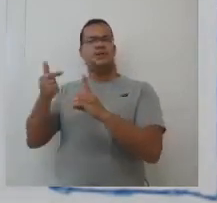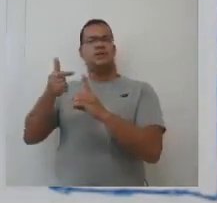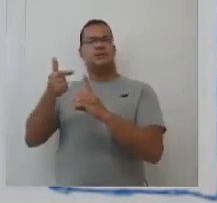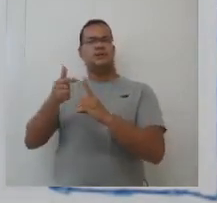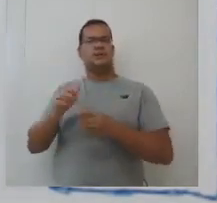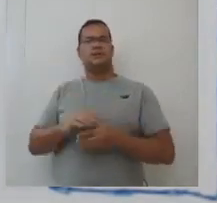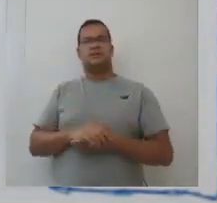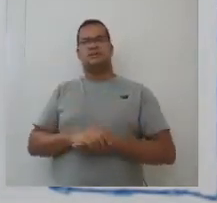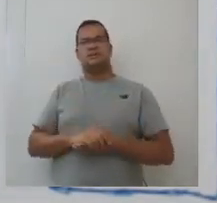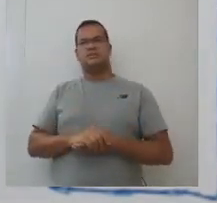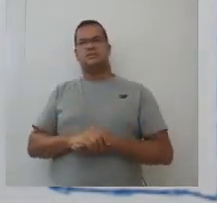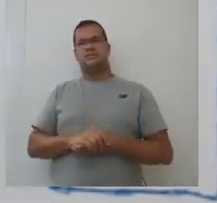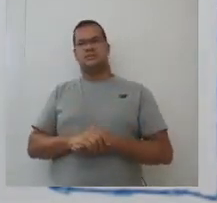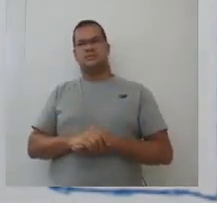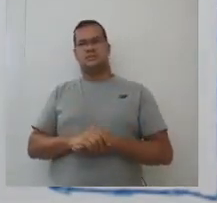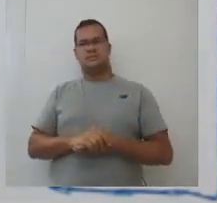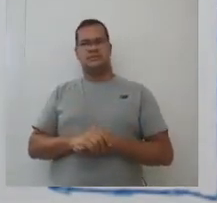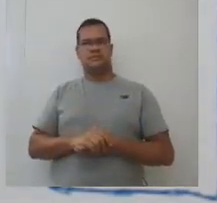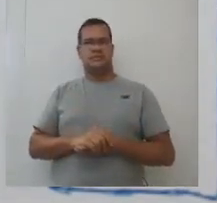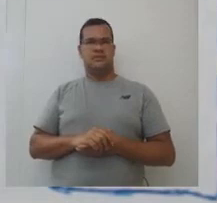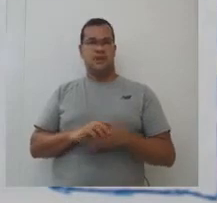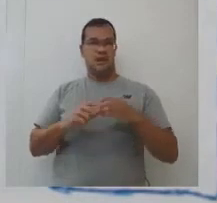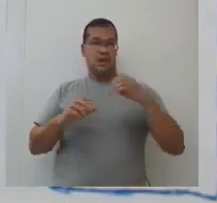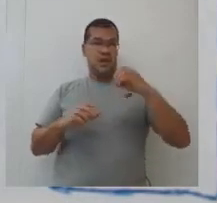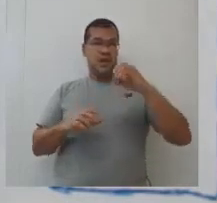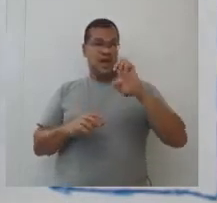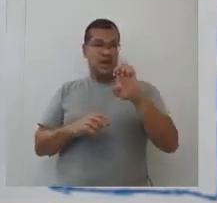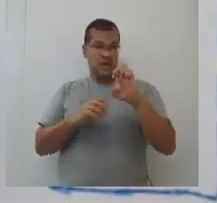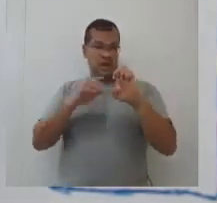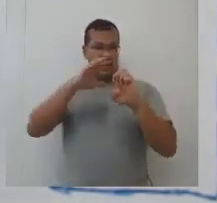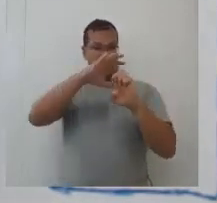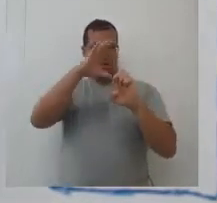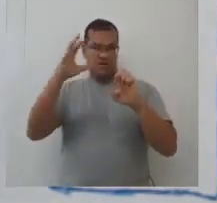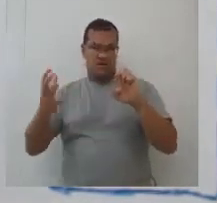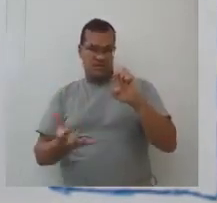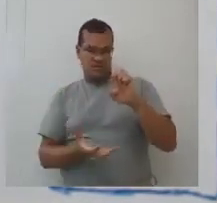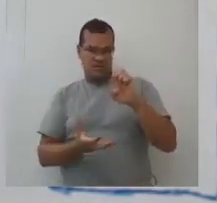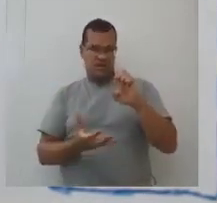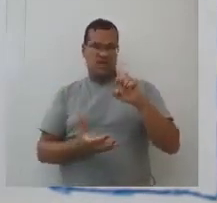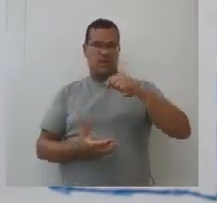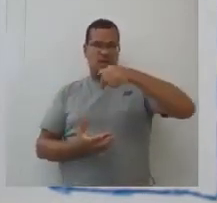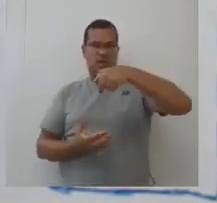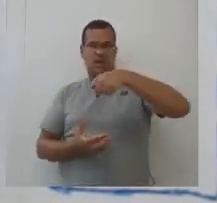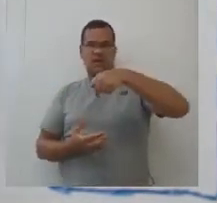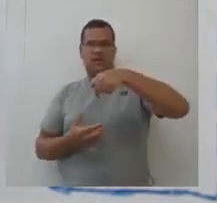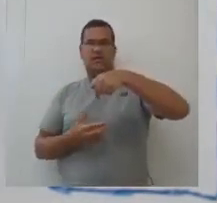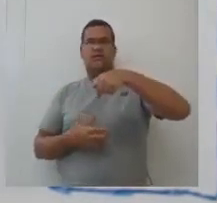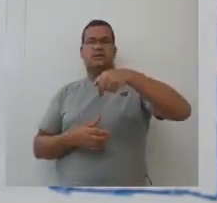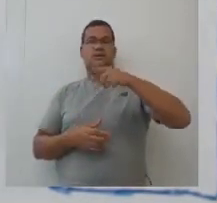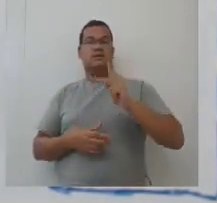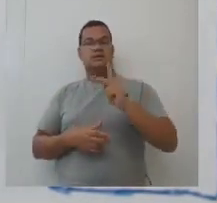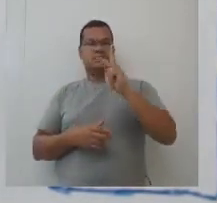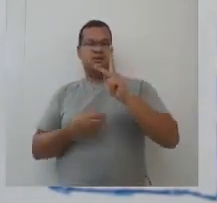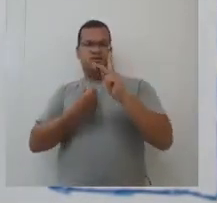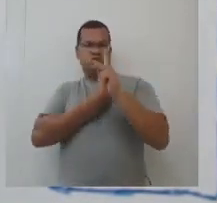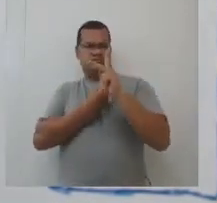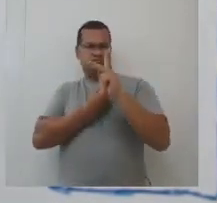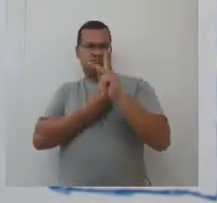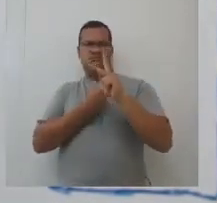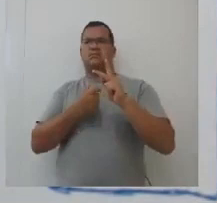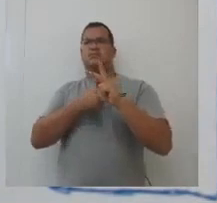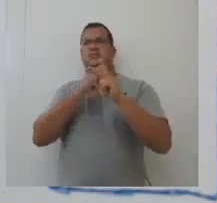pontual. E é o campo elétrico, K é a constante, Q é a carga-fonte e D é a